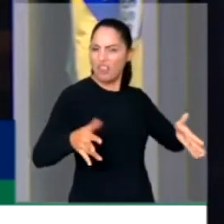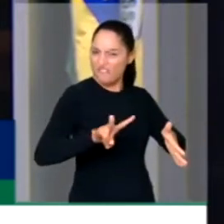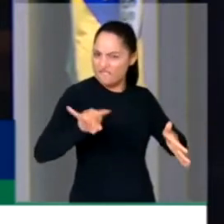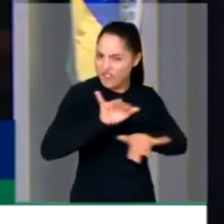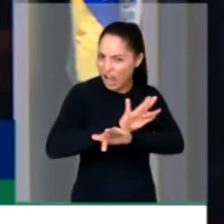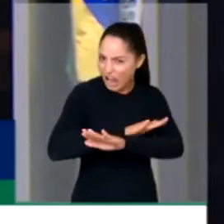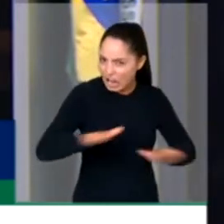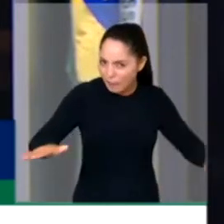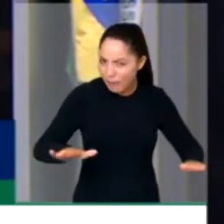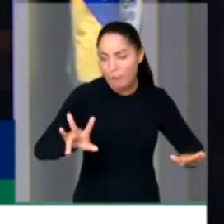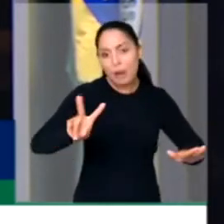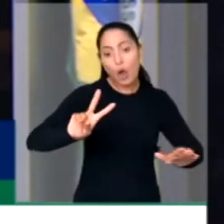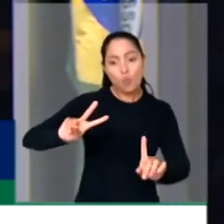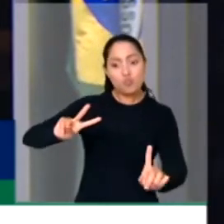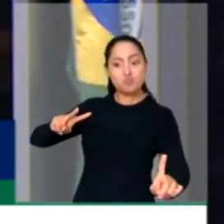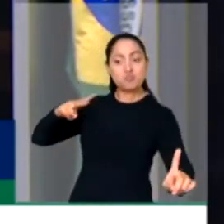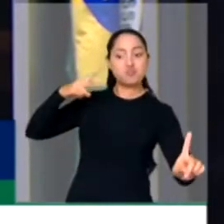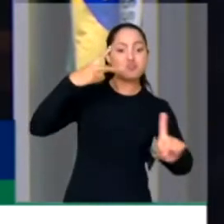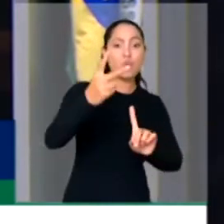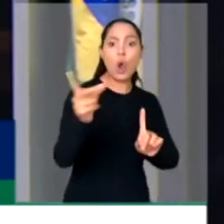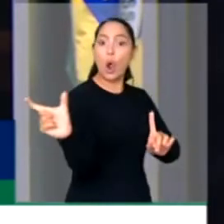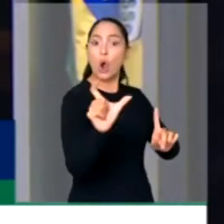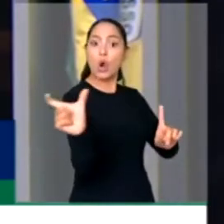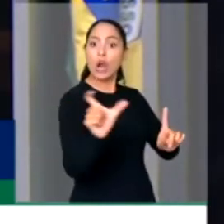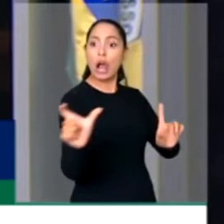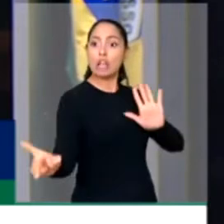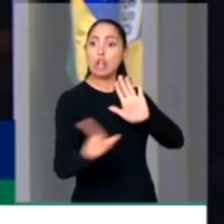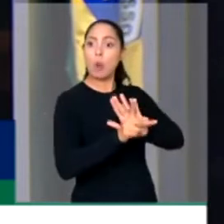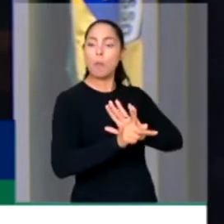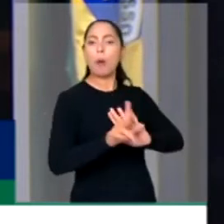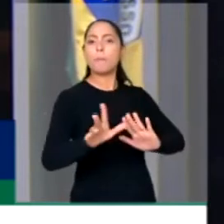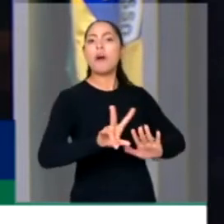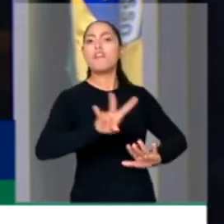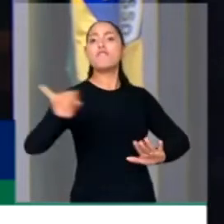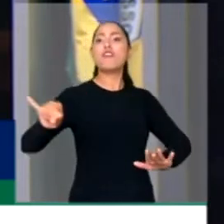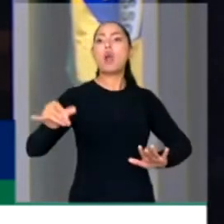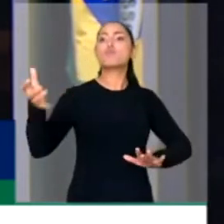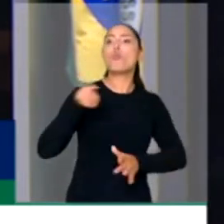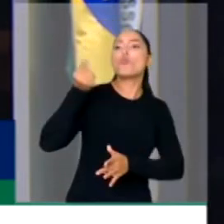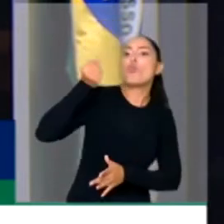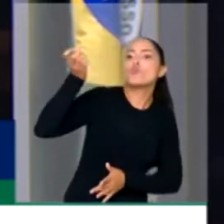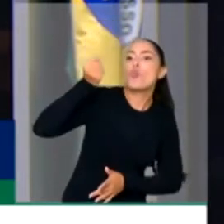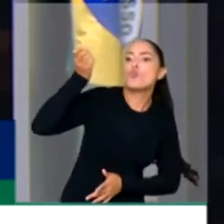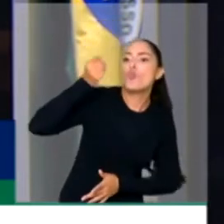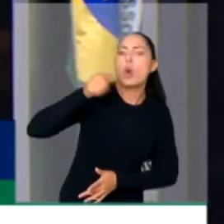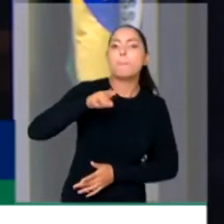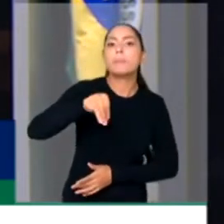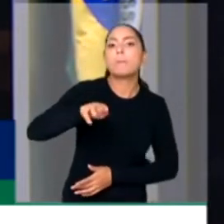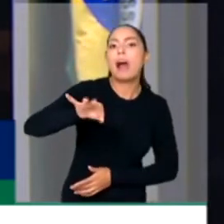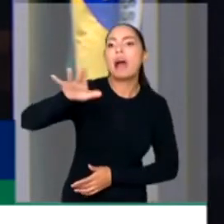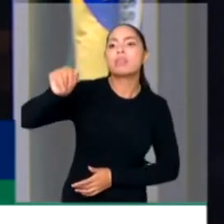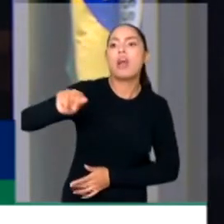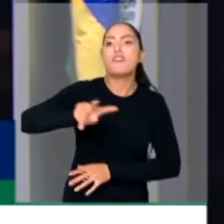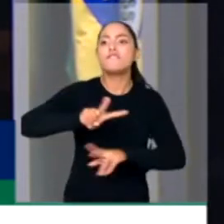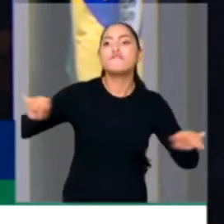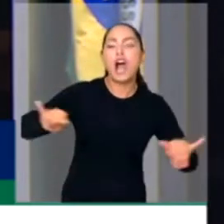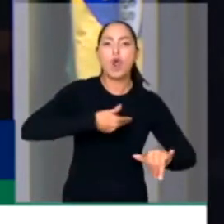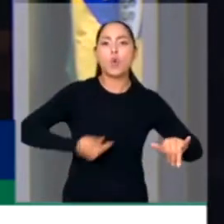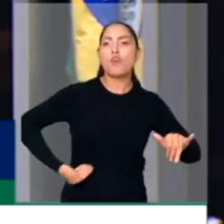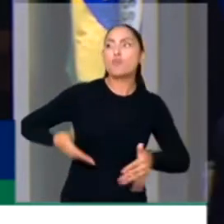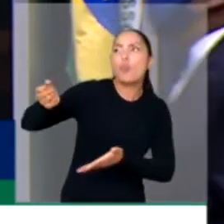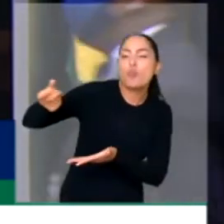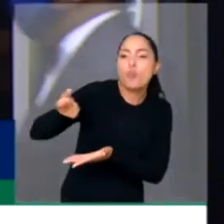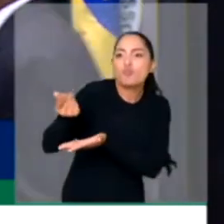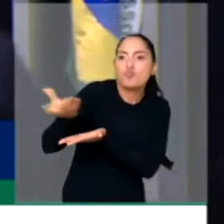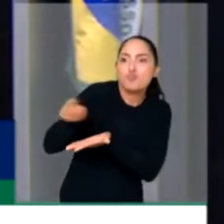mas dobrou os gastos com cartão corporativo. Disse que ia acabar com a mamata, mas pagou 41 milhões de